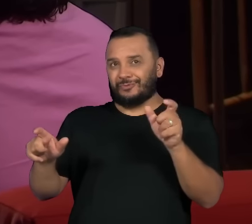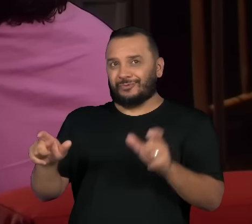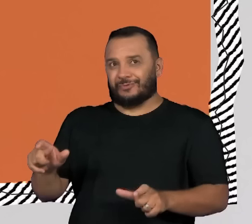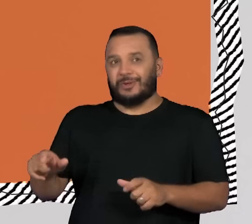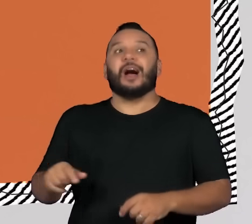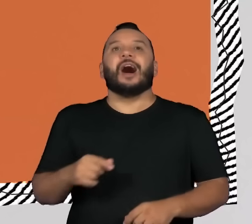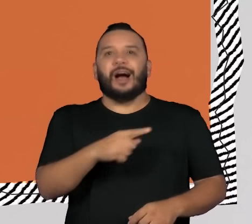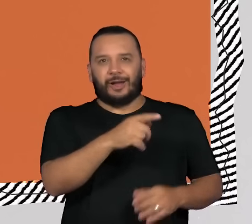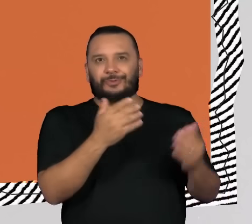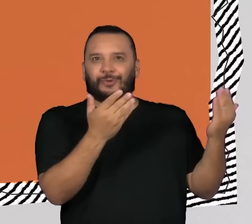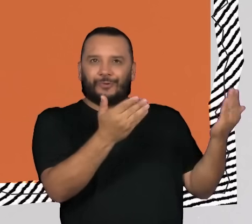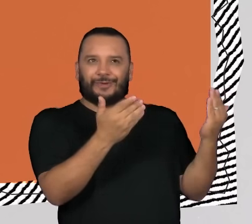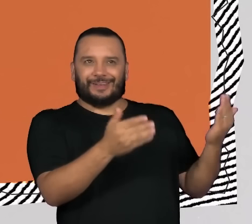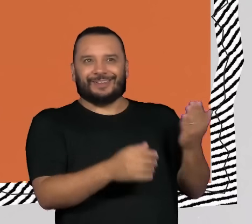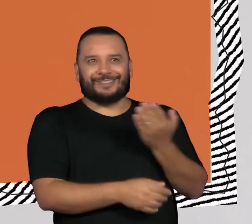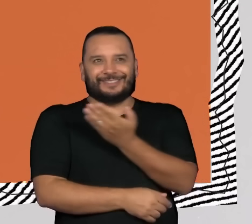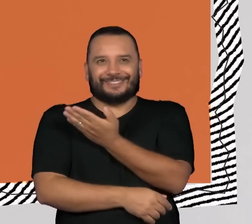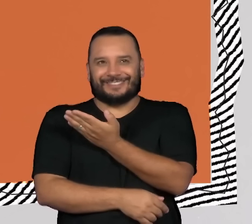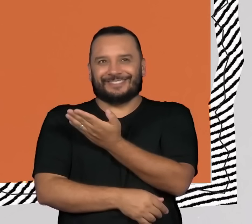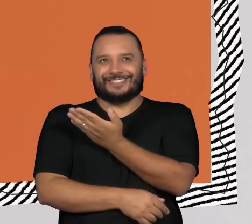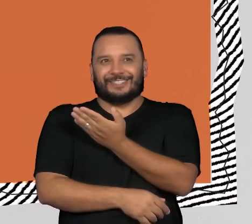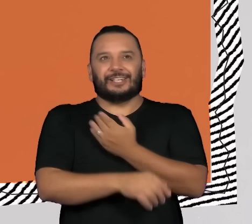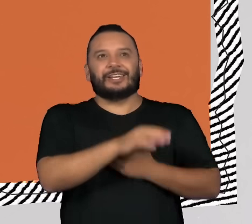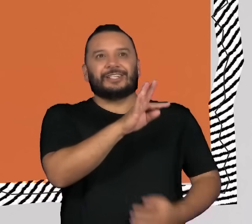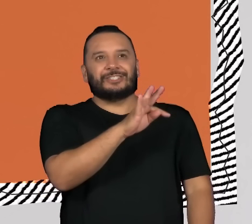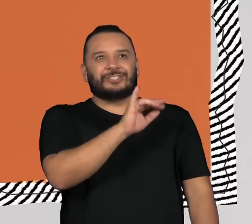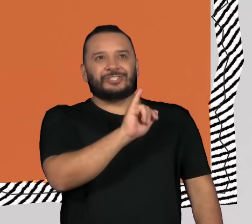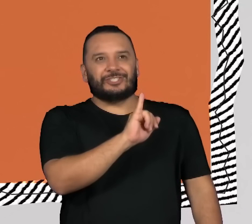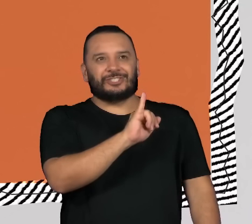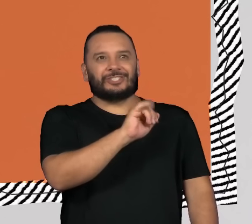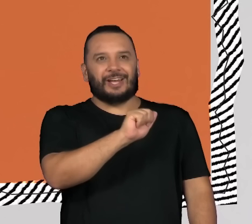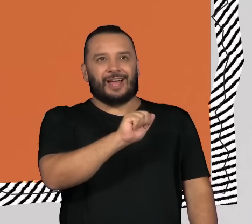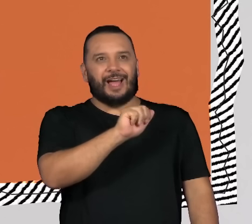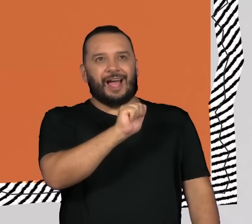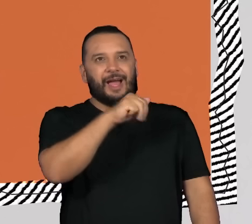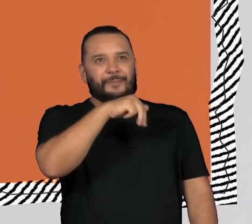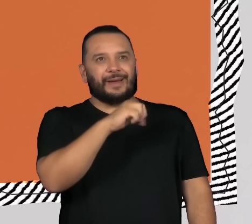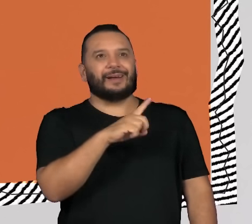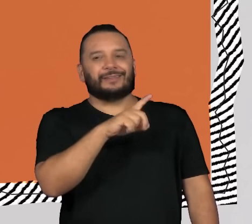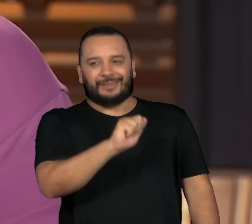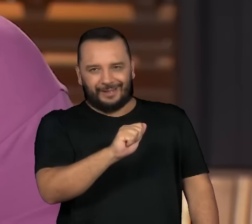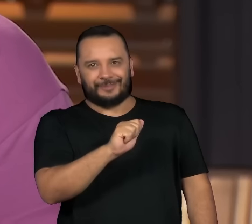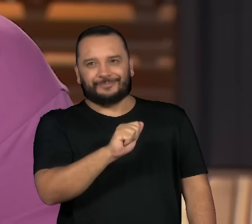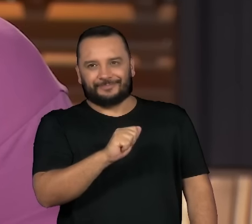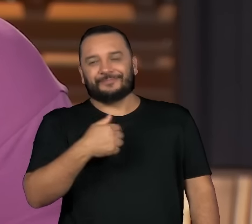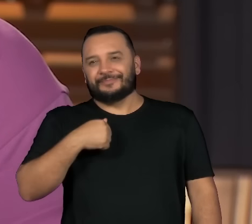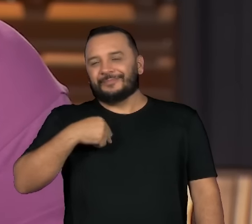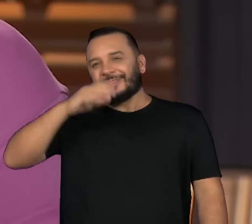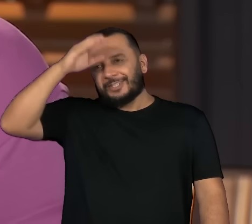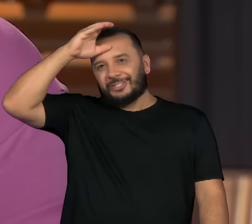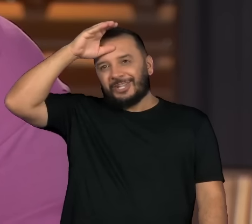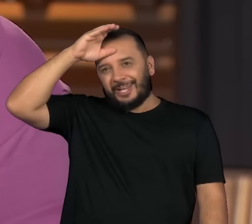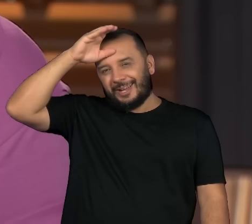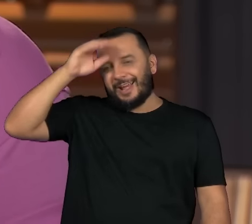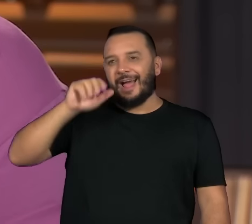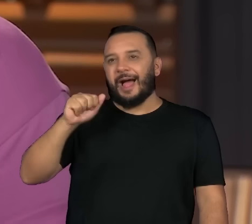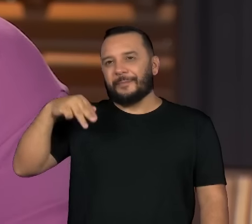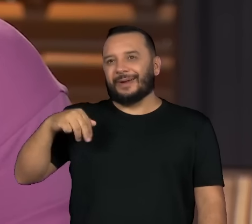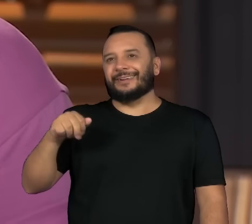tava desconfiado. Conta quem é a Tia Amanda. Pra mim, Tia Amanda, toda vida que eu